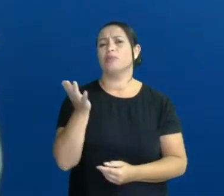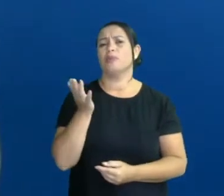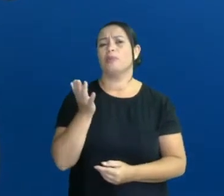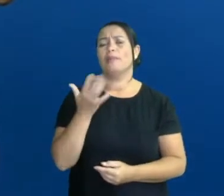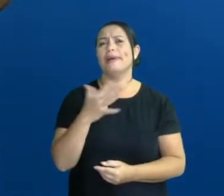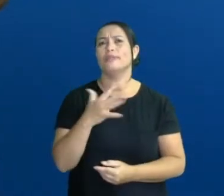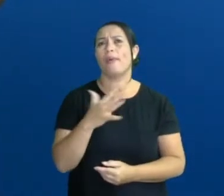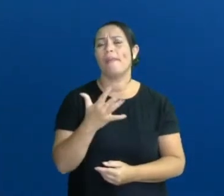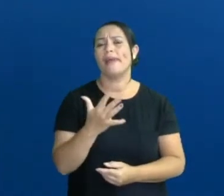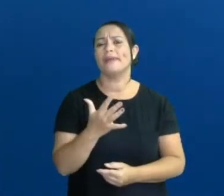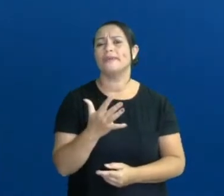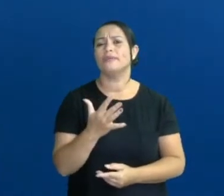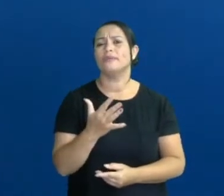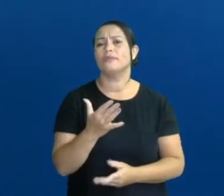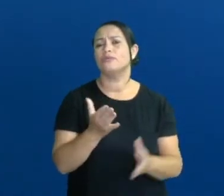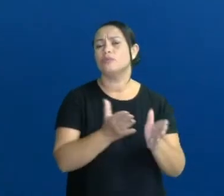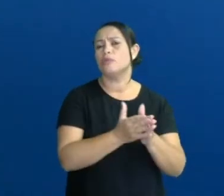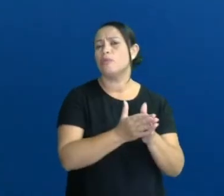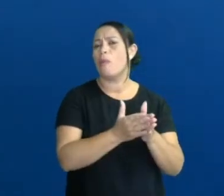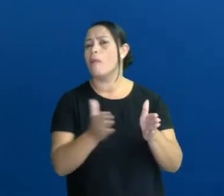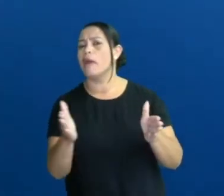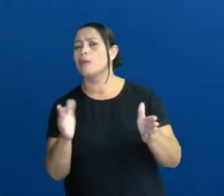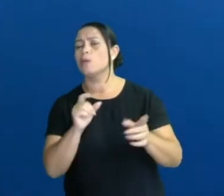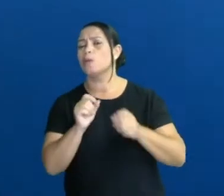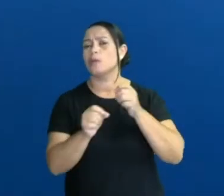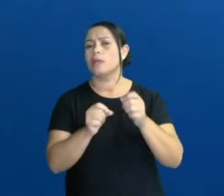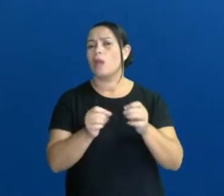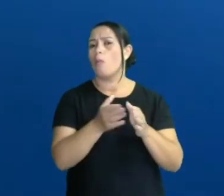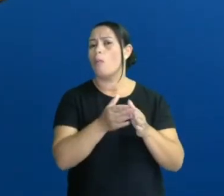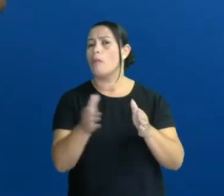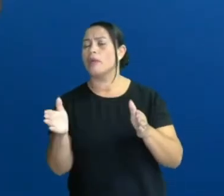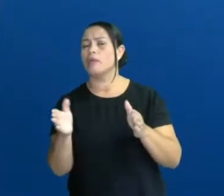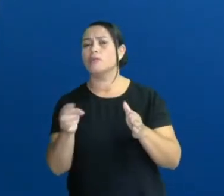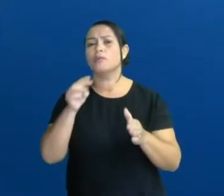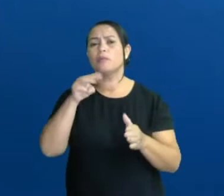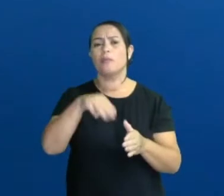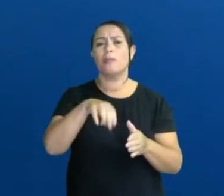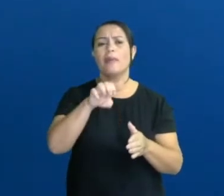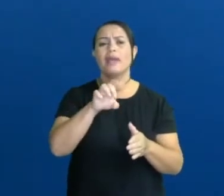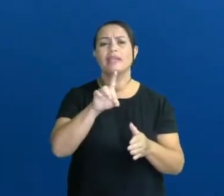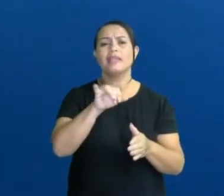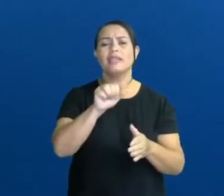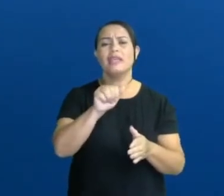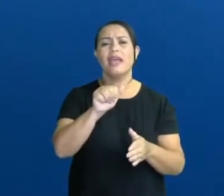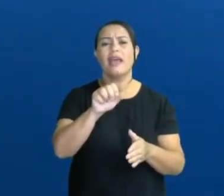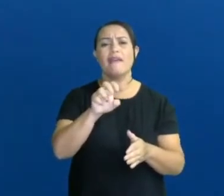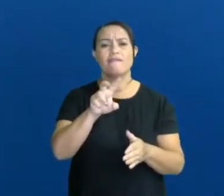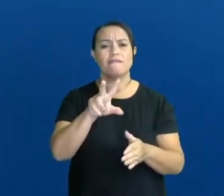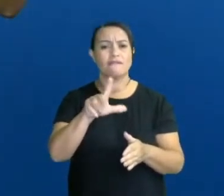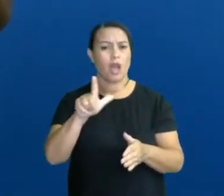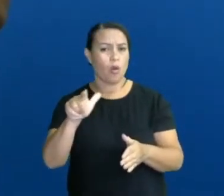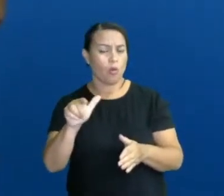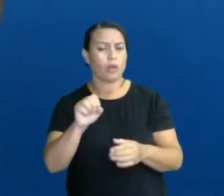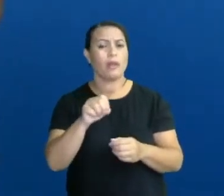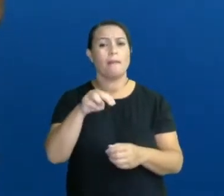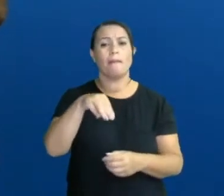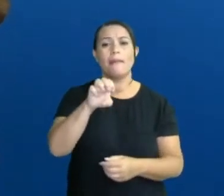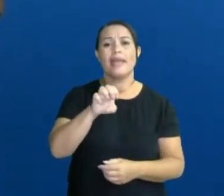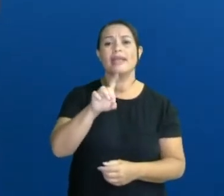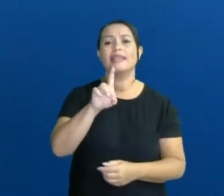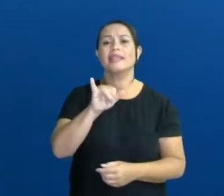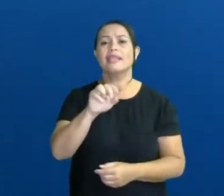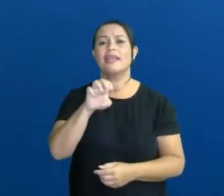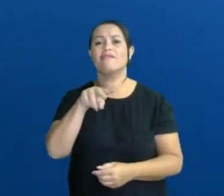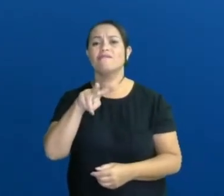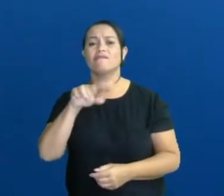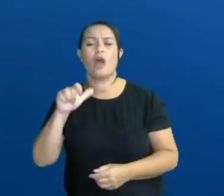durante o período medieval, o poder ele era descentralizado, ou seja, existiam vários feudos